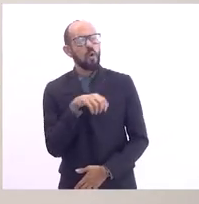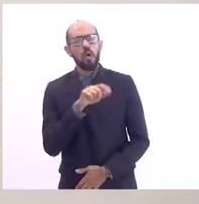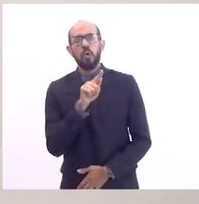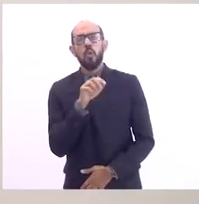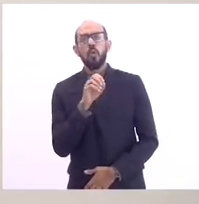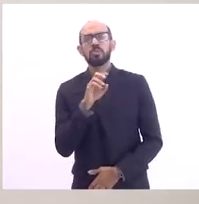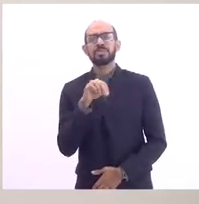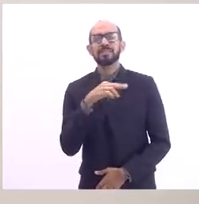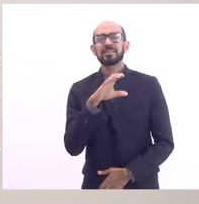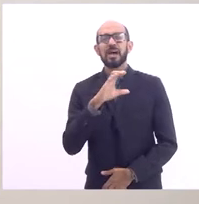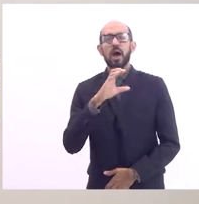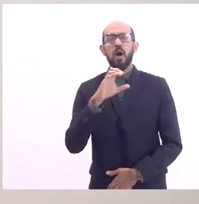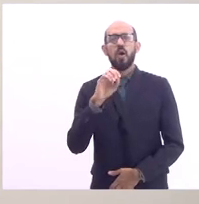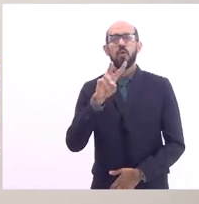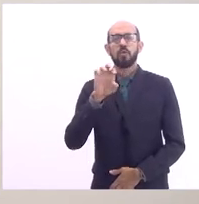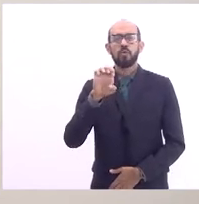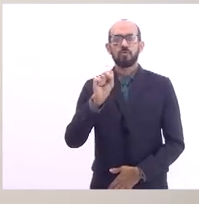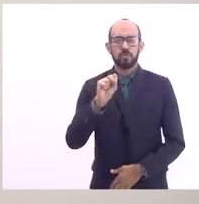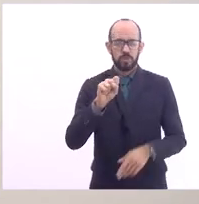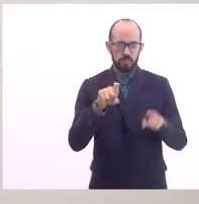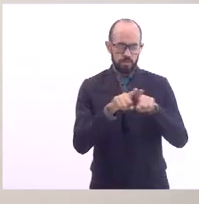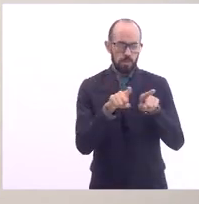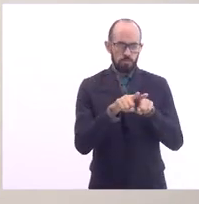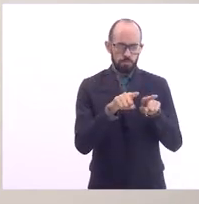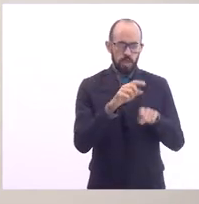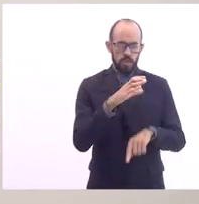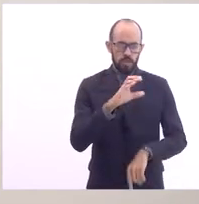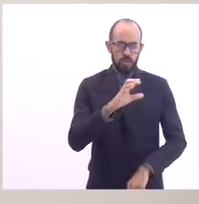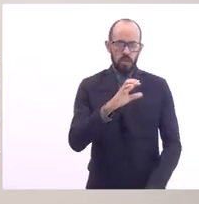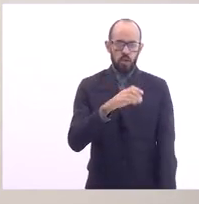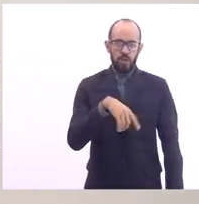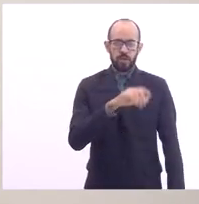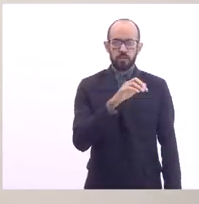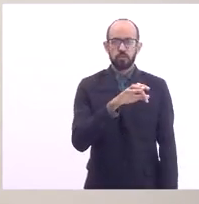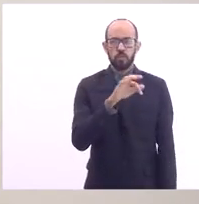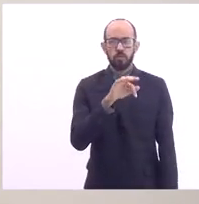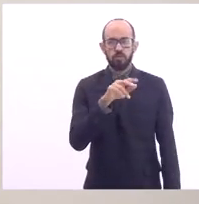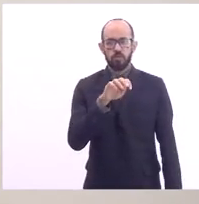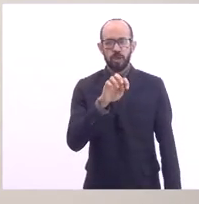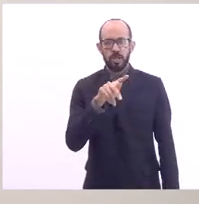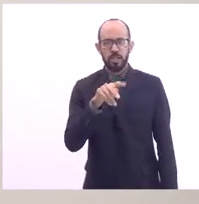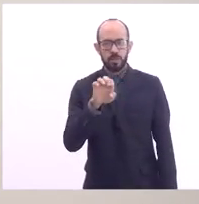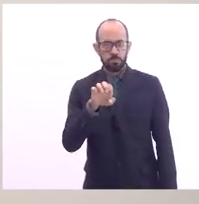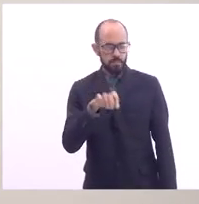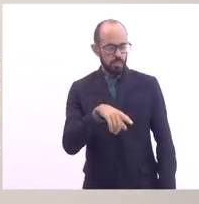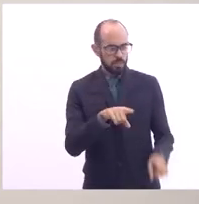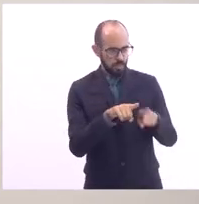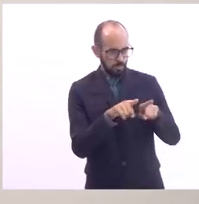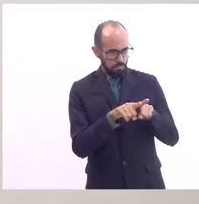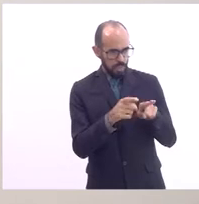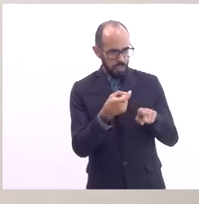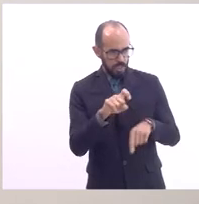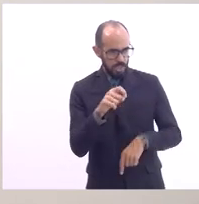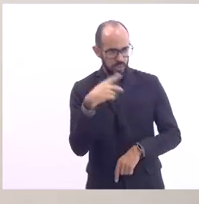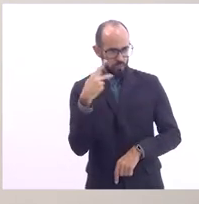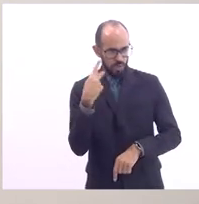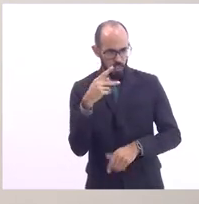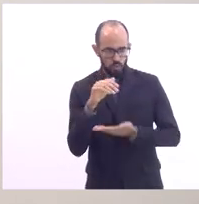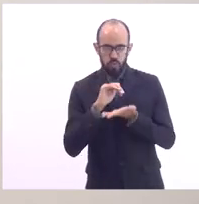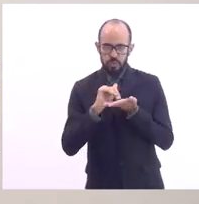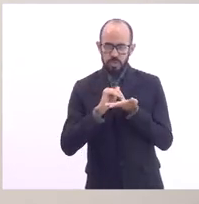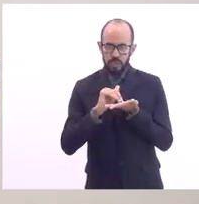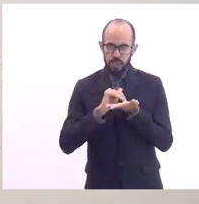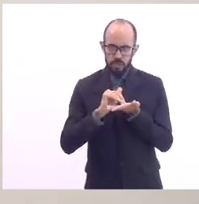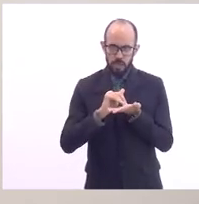que também é da região oceânica de Niterói. Temos o Felipe Peixoto, foi vereador, foi secretário,